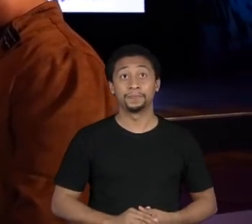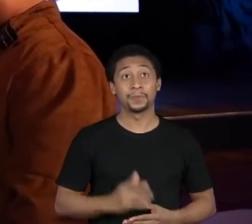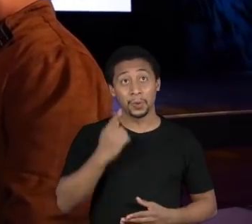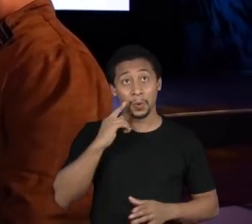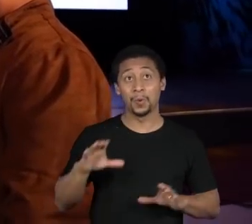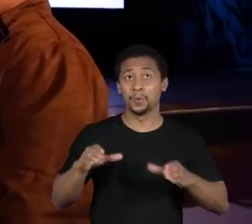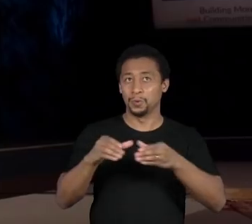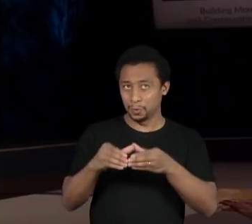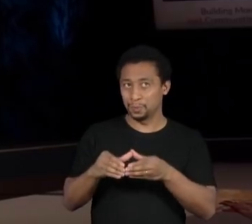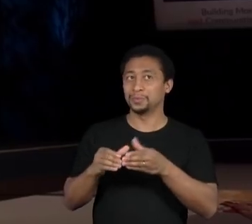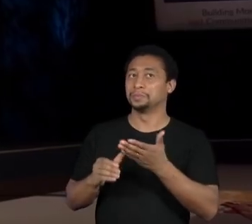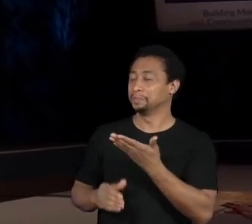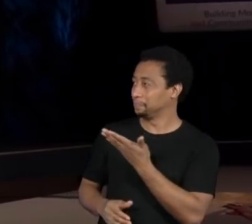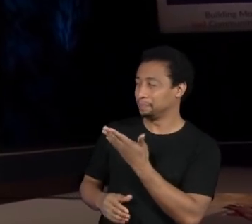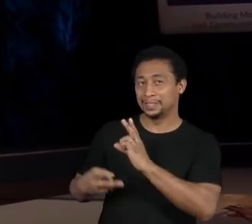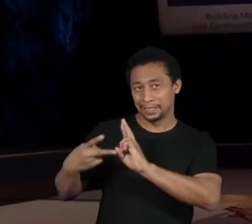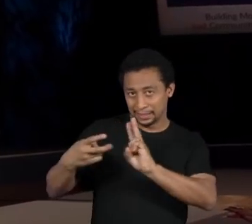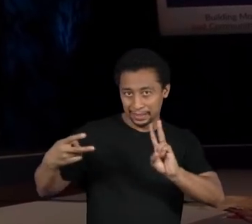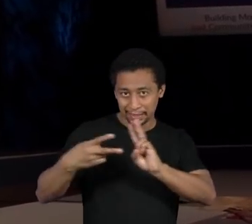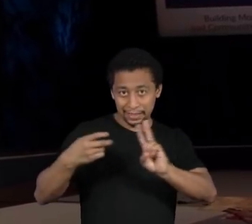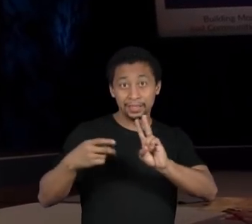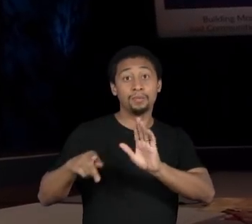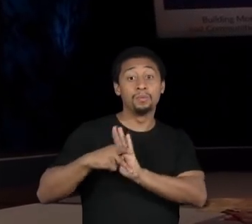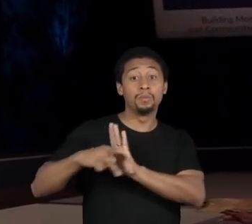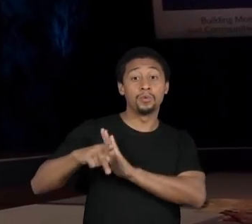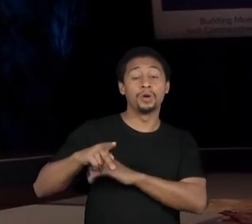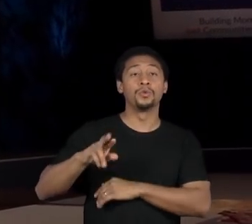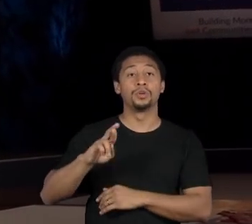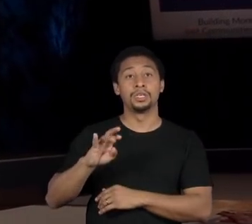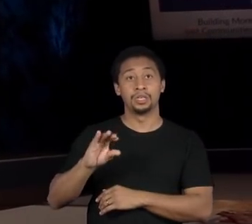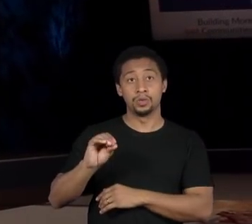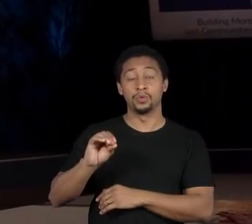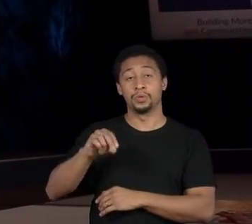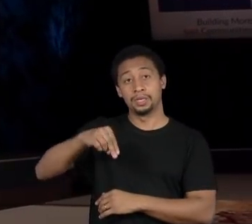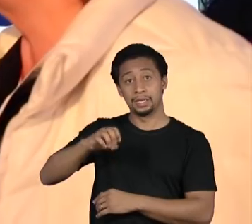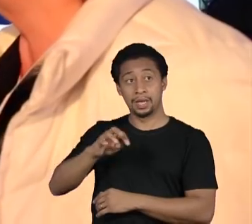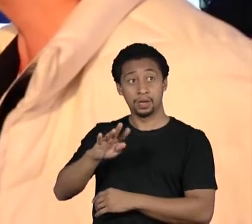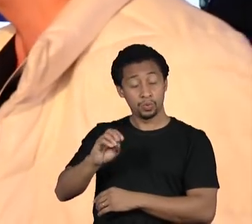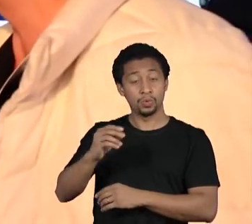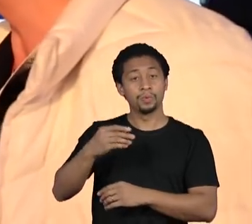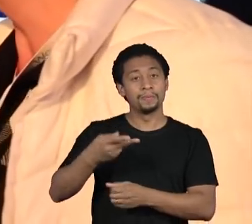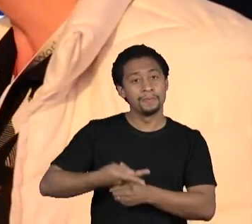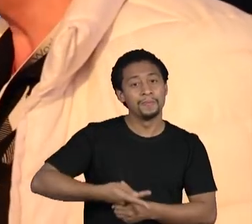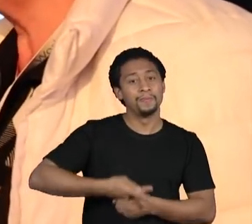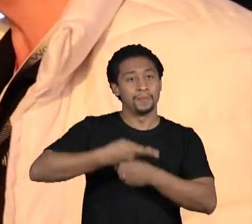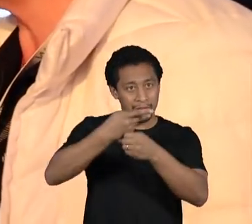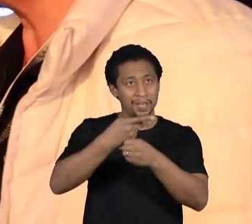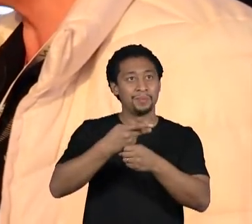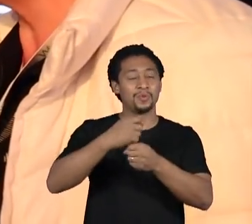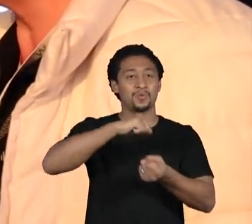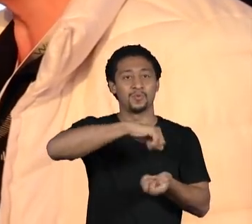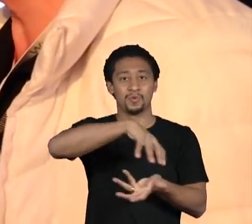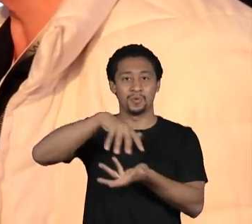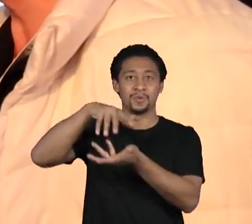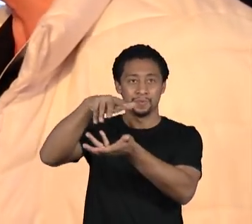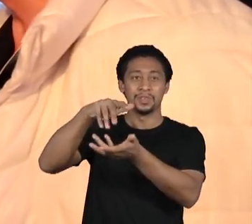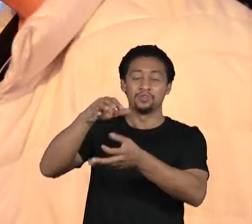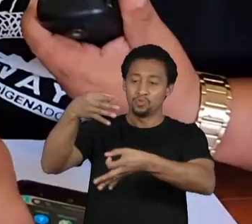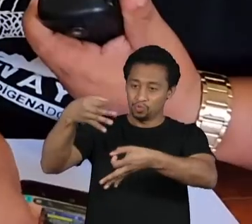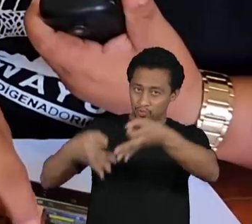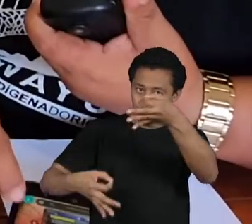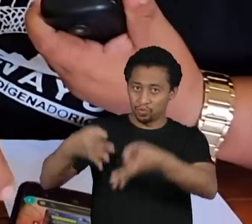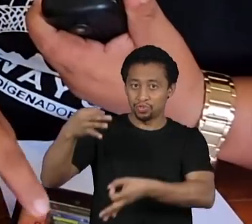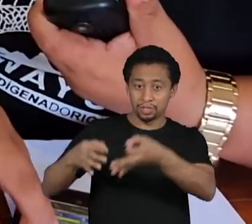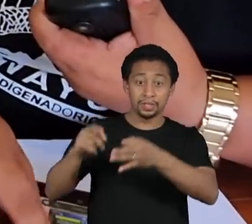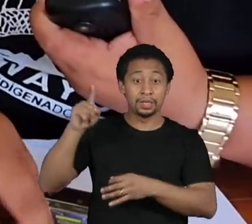de comunicadores indígenas do Rio Negro recebe o prêmio World Justice durante o Fórum Mundial de Justiça